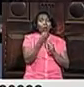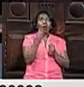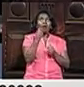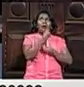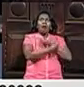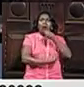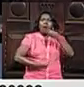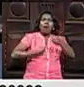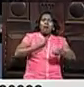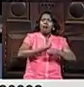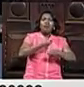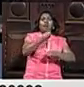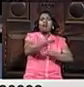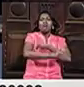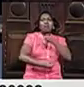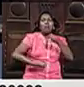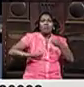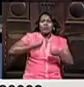ano,